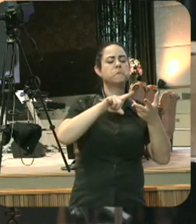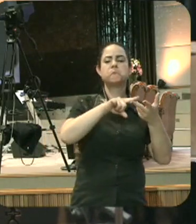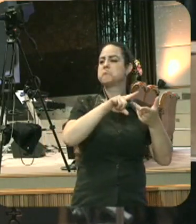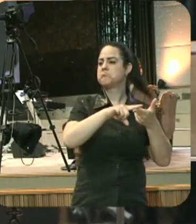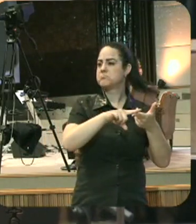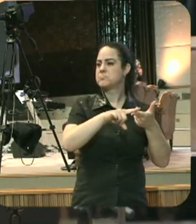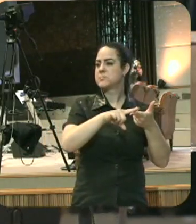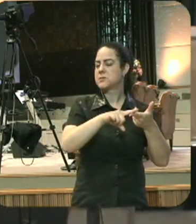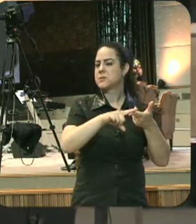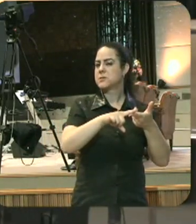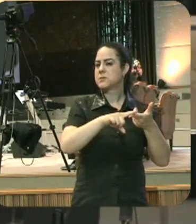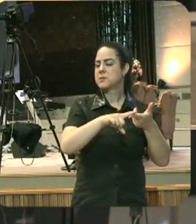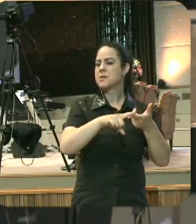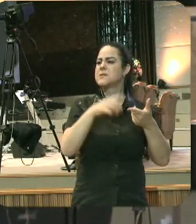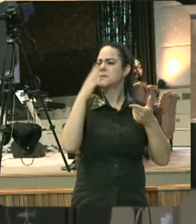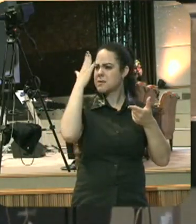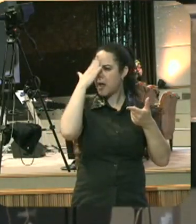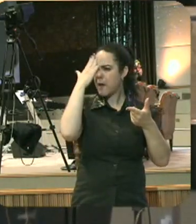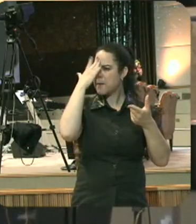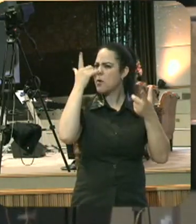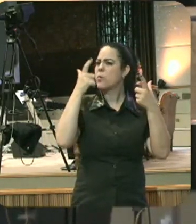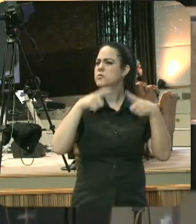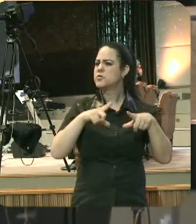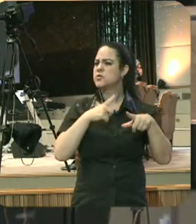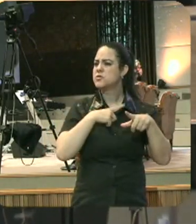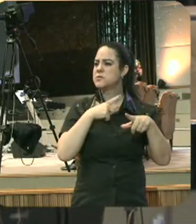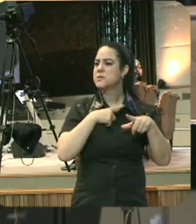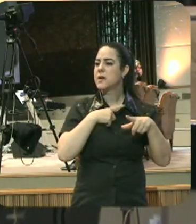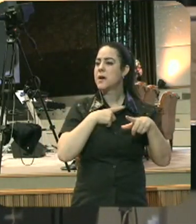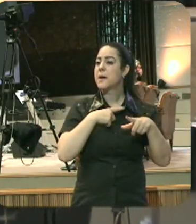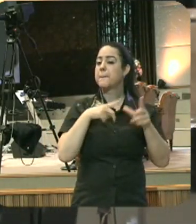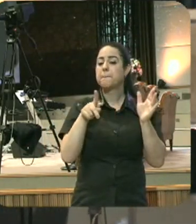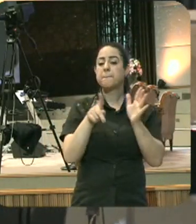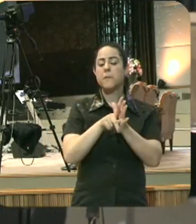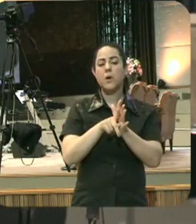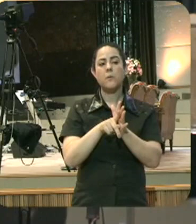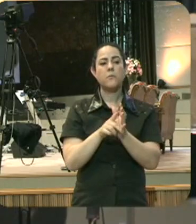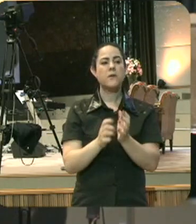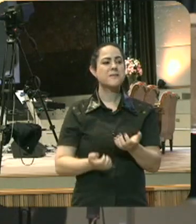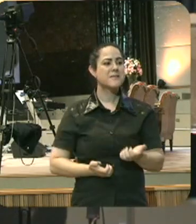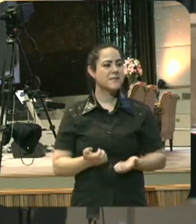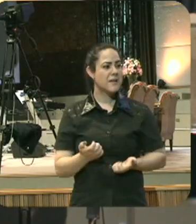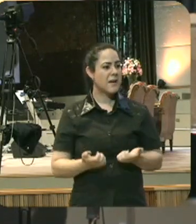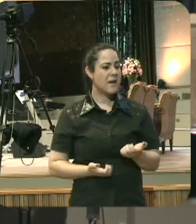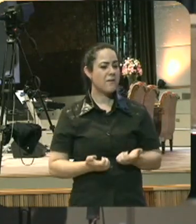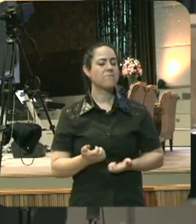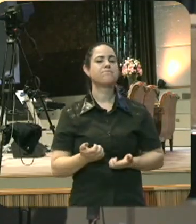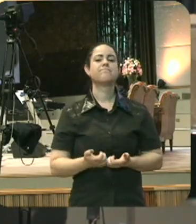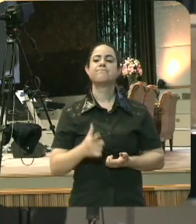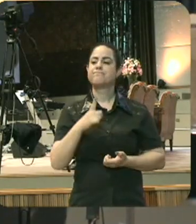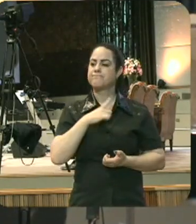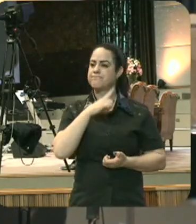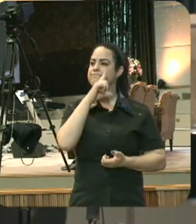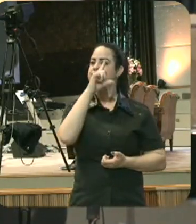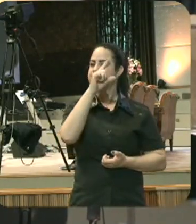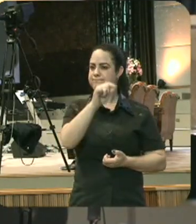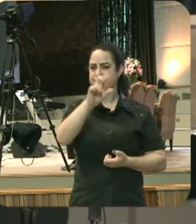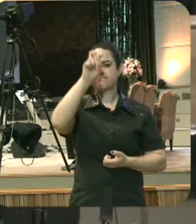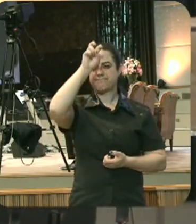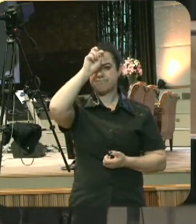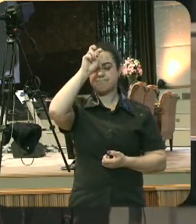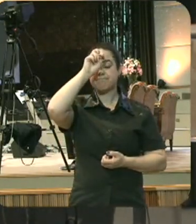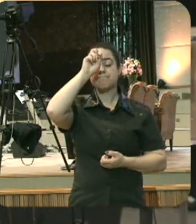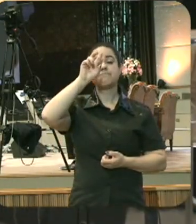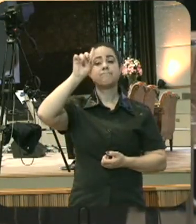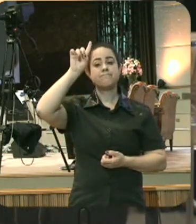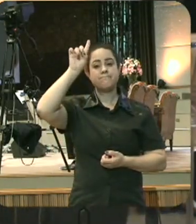prata, tal. E sabe onde é que estava tudo isso? Na mão dos escravos que tinham saído do Egito.